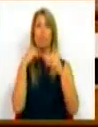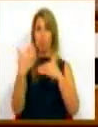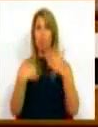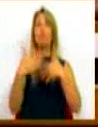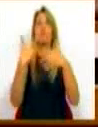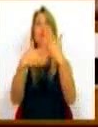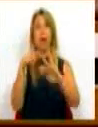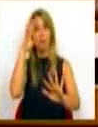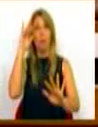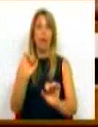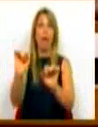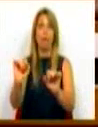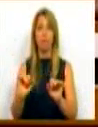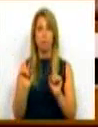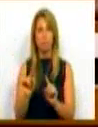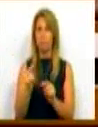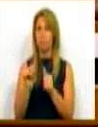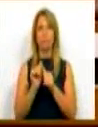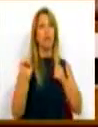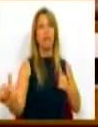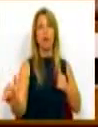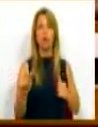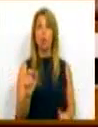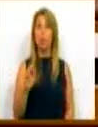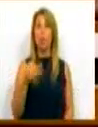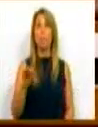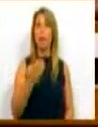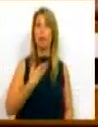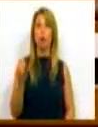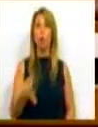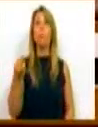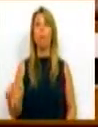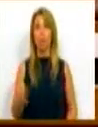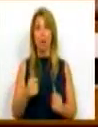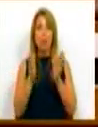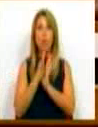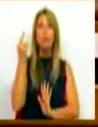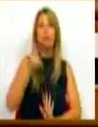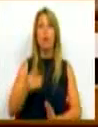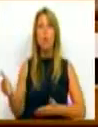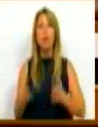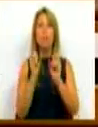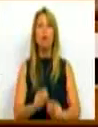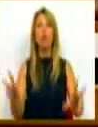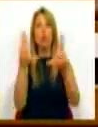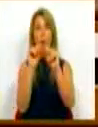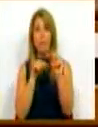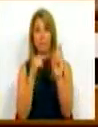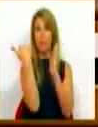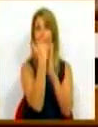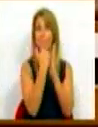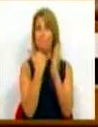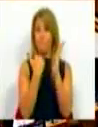separa do PSD e do PP, tudo isso reclama um caminho novo de que nem este programa aveludado